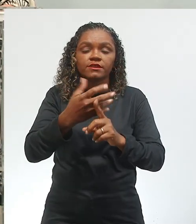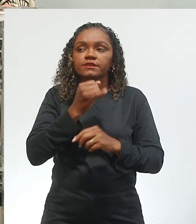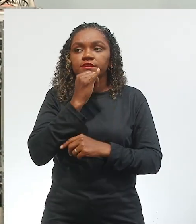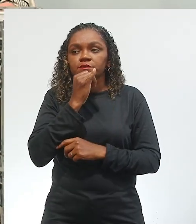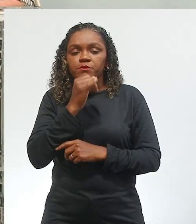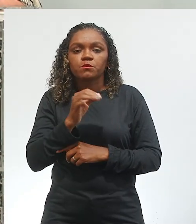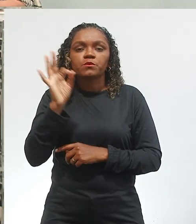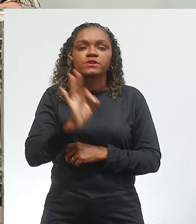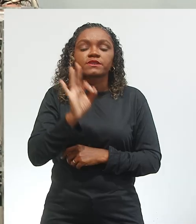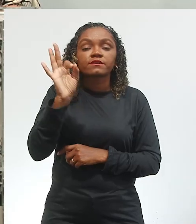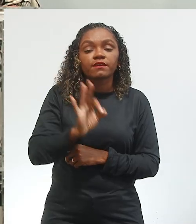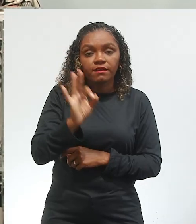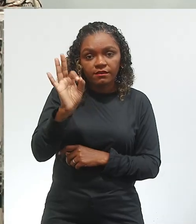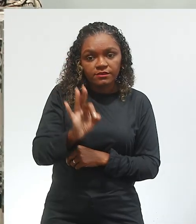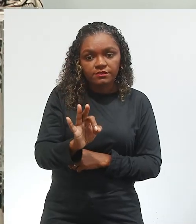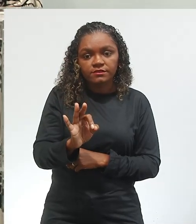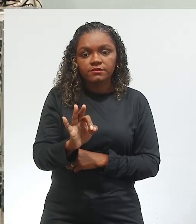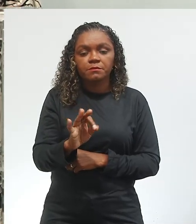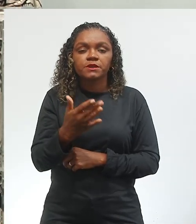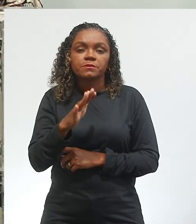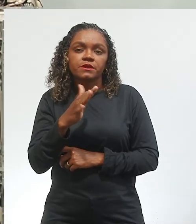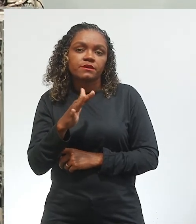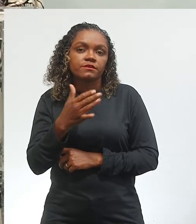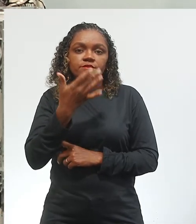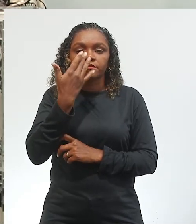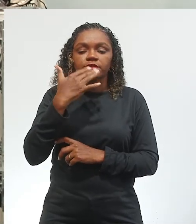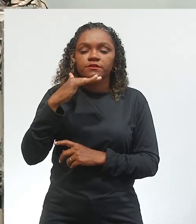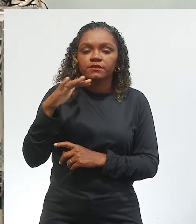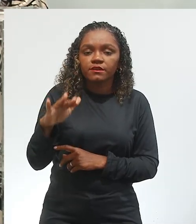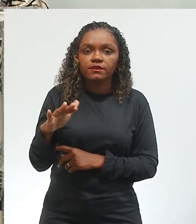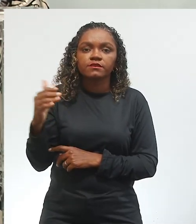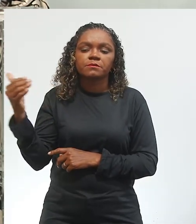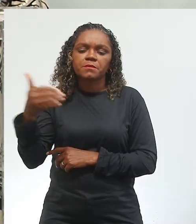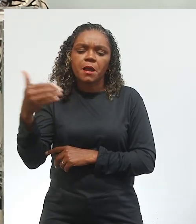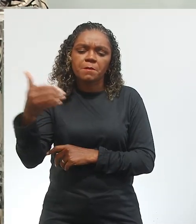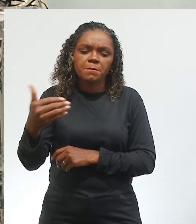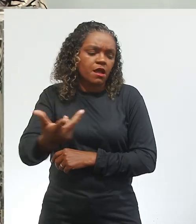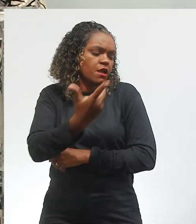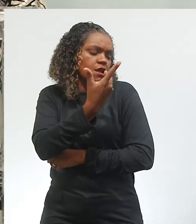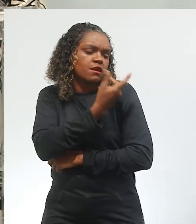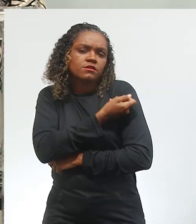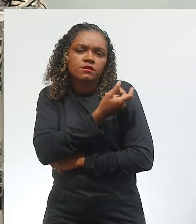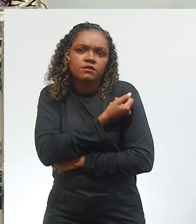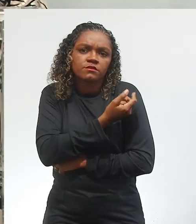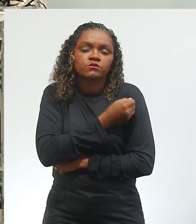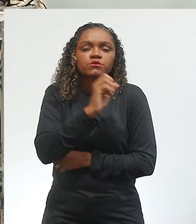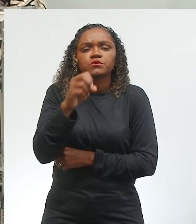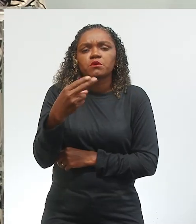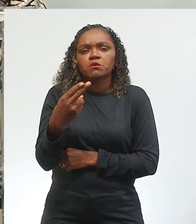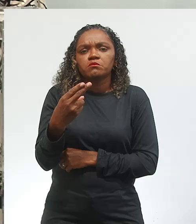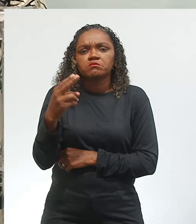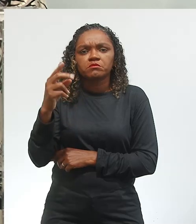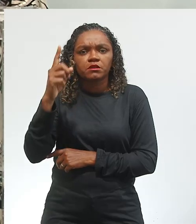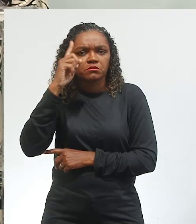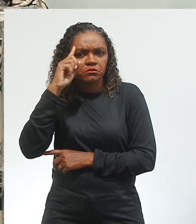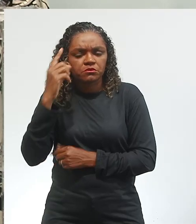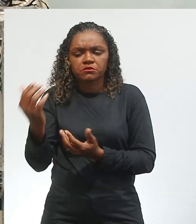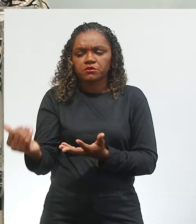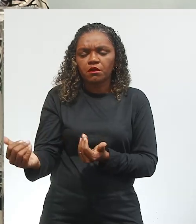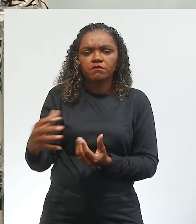melhora. Então, assim, eu quero aumentar em quantos %? Eu quero que quantas crianças a mais, quantos adultos ou jovens